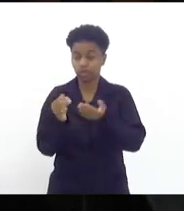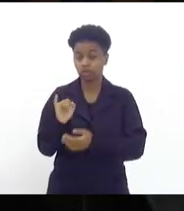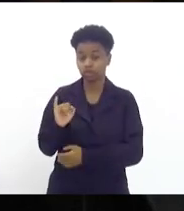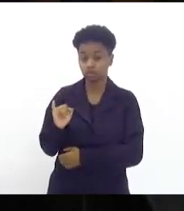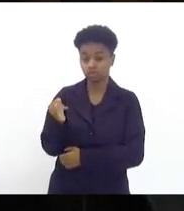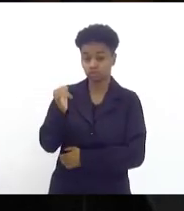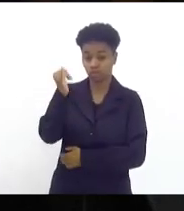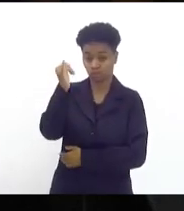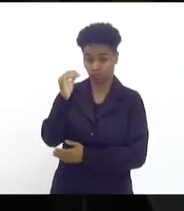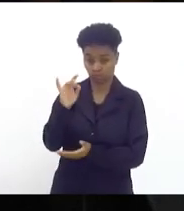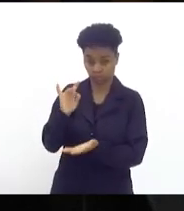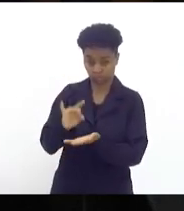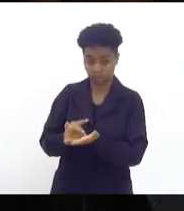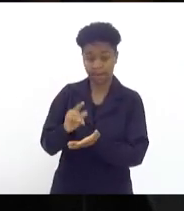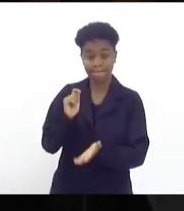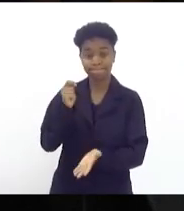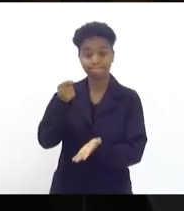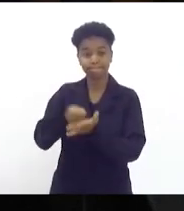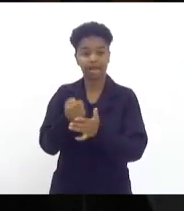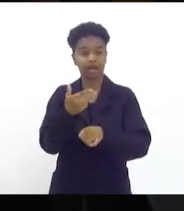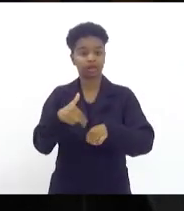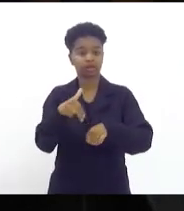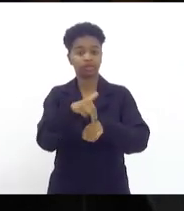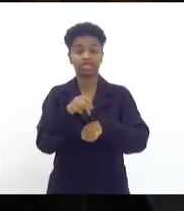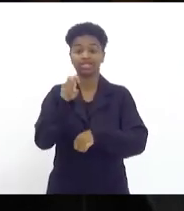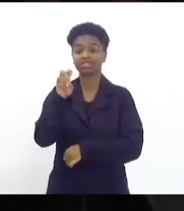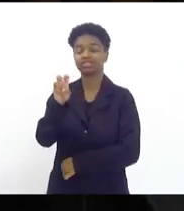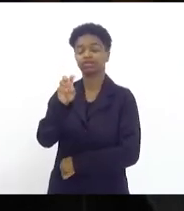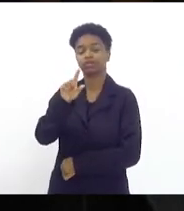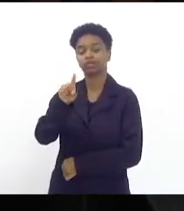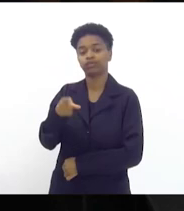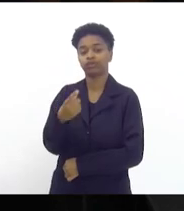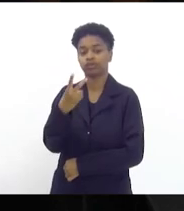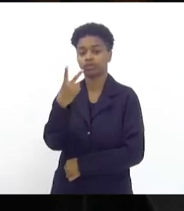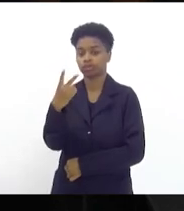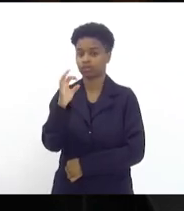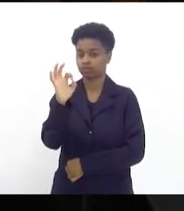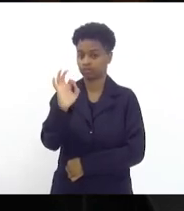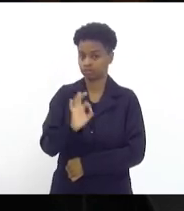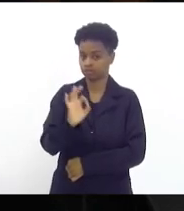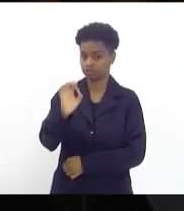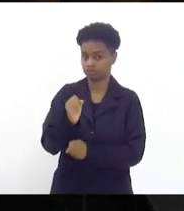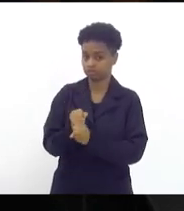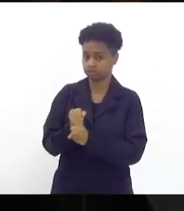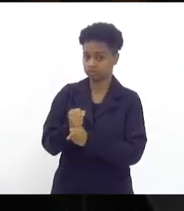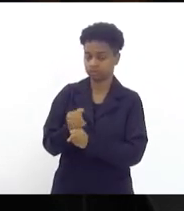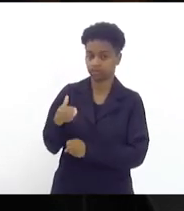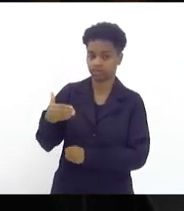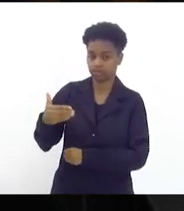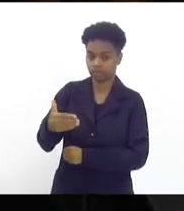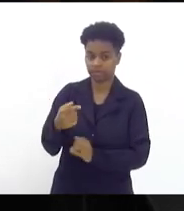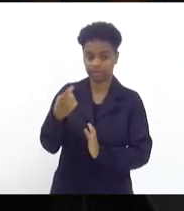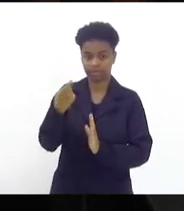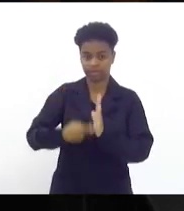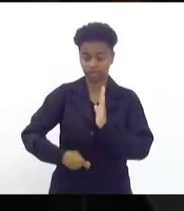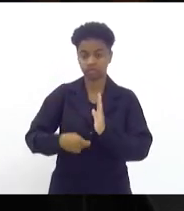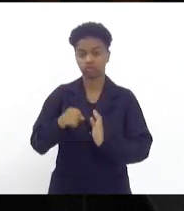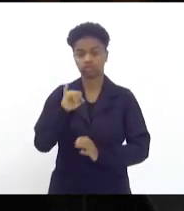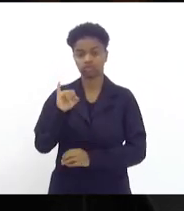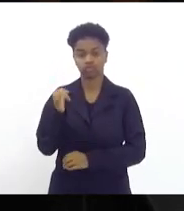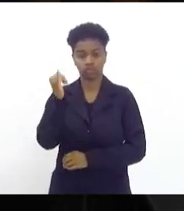Reais paga a união 5,2% ao ano de taxa de juros reais